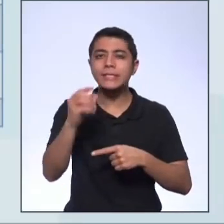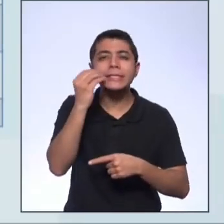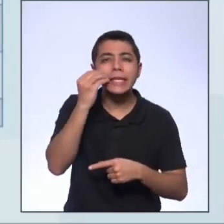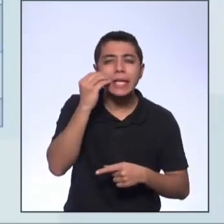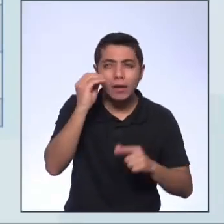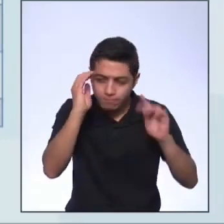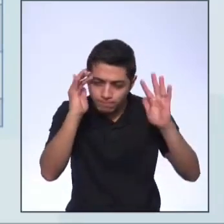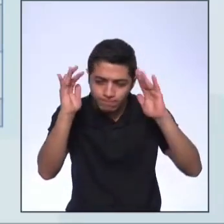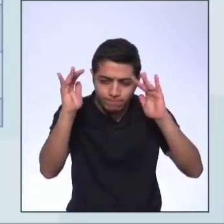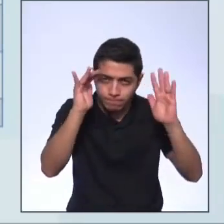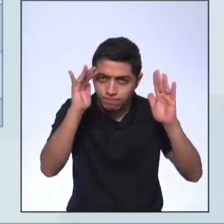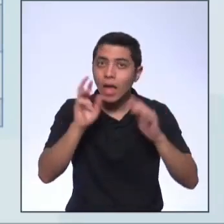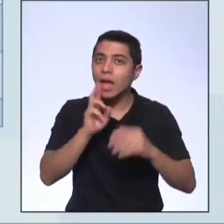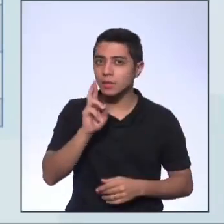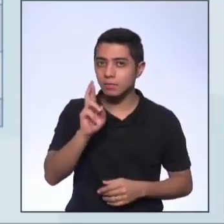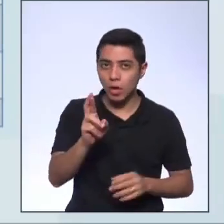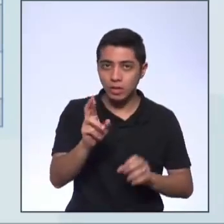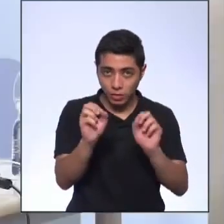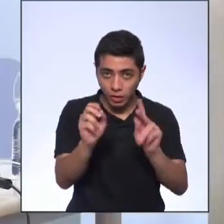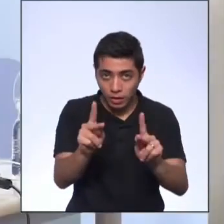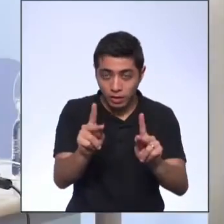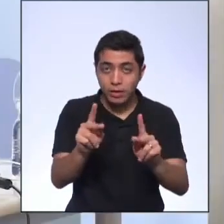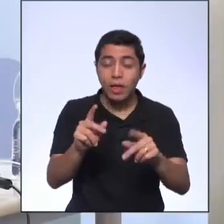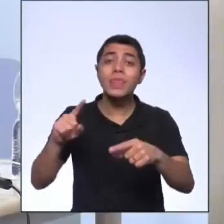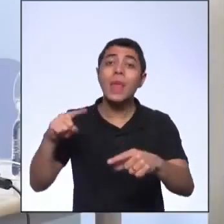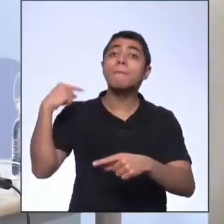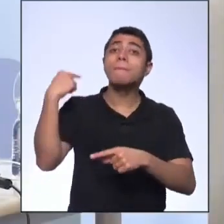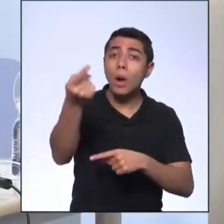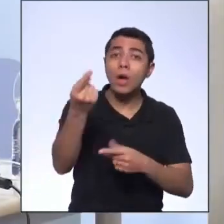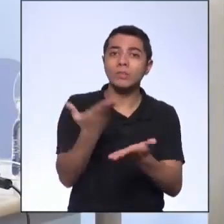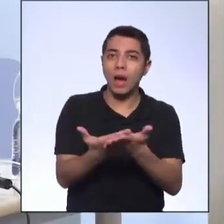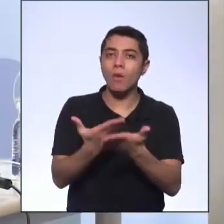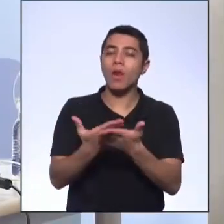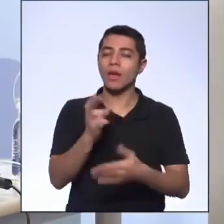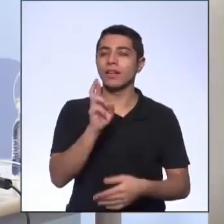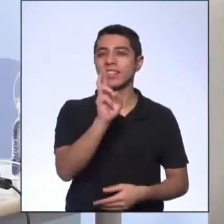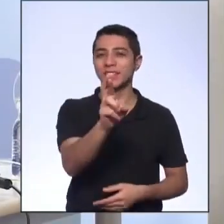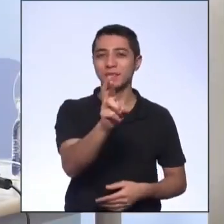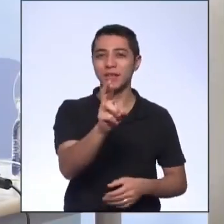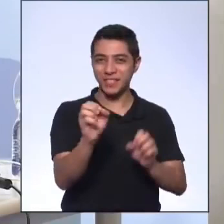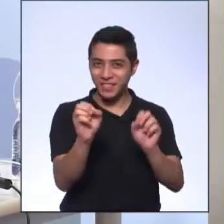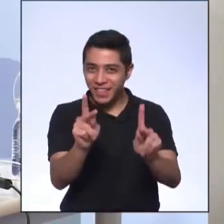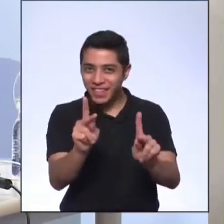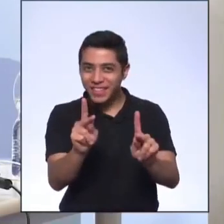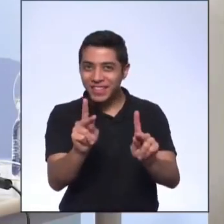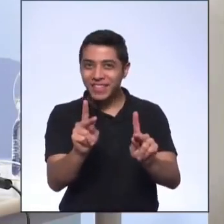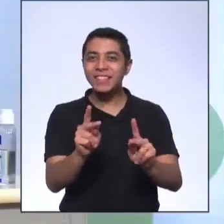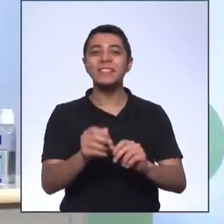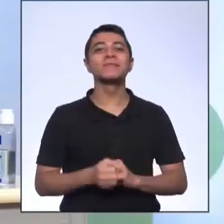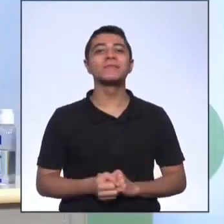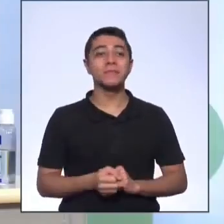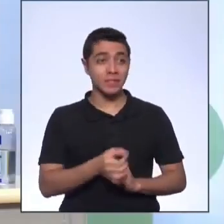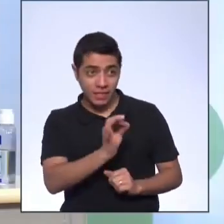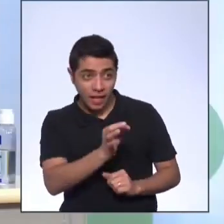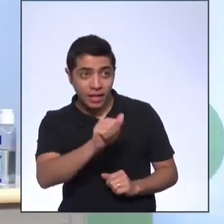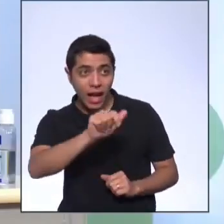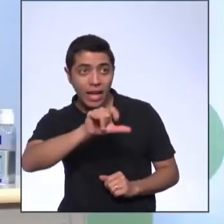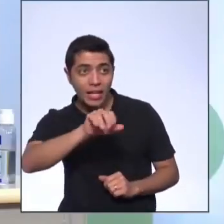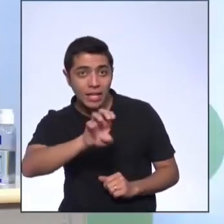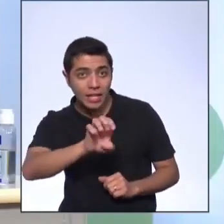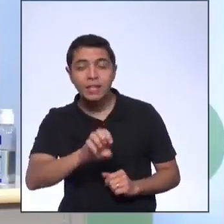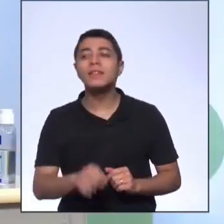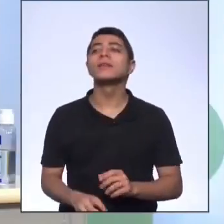ok? E depois a gente conta na próxima aula qual que é essa questão, qual que é a resposta, né, Aline? Isso mesmo. Fica